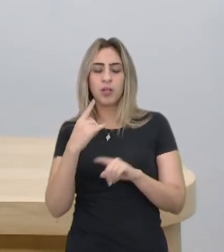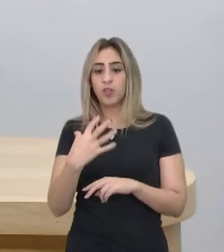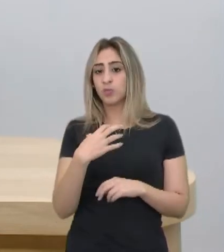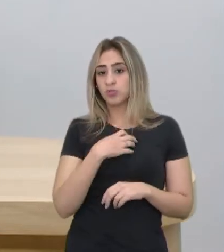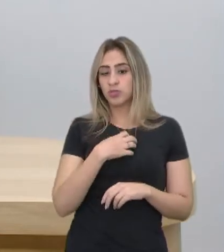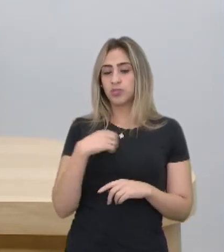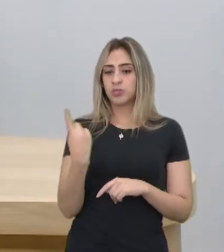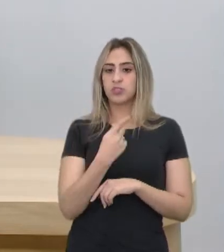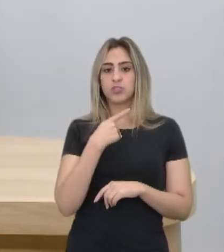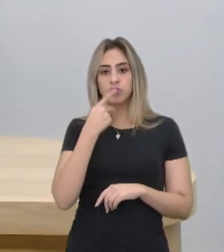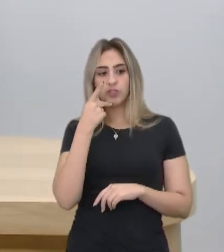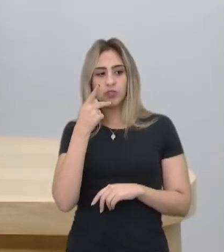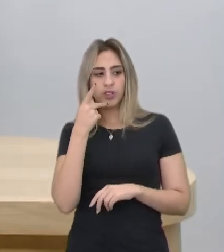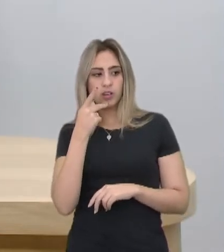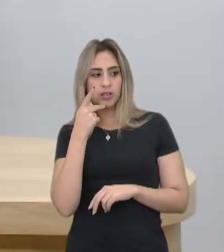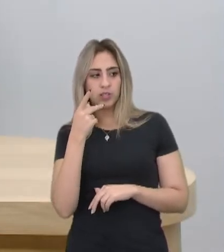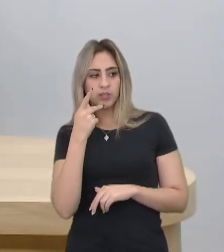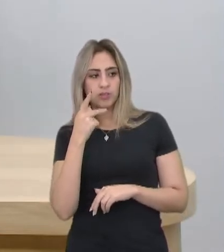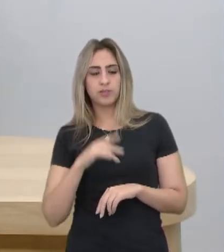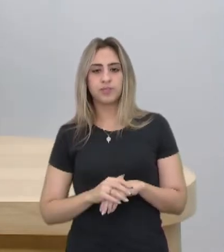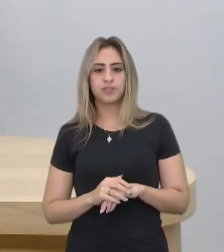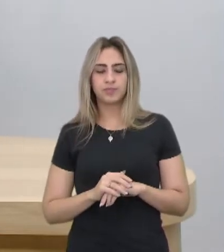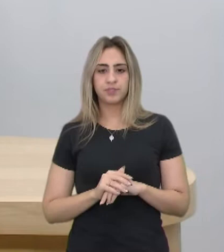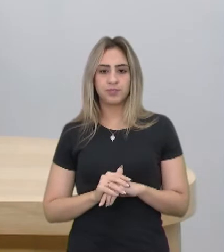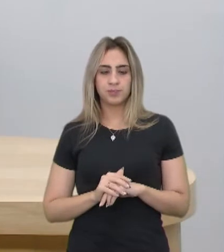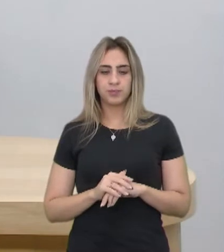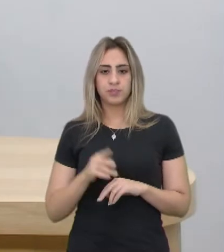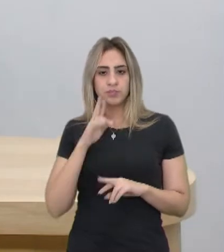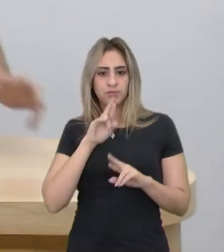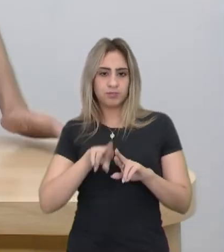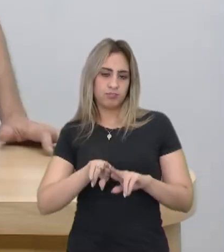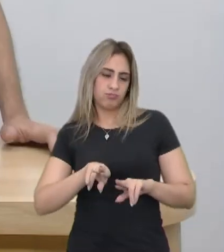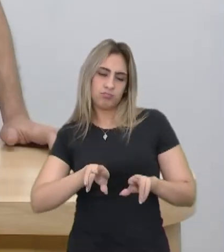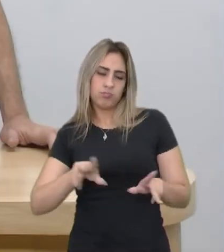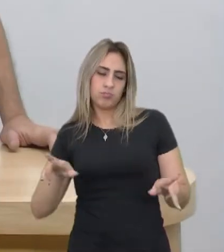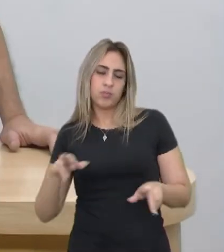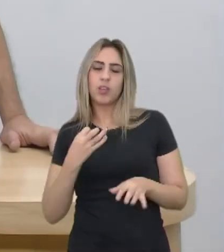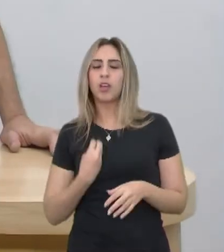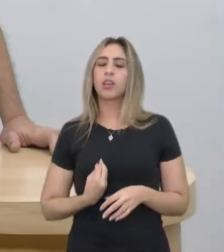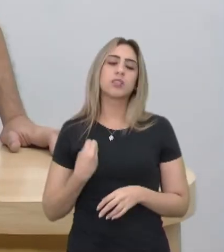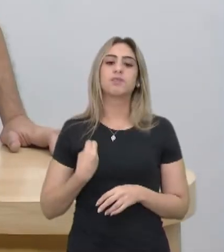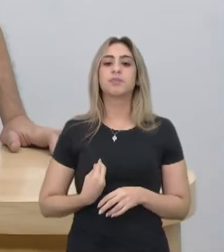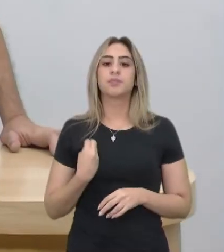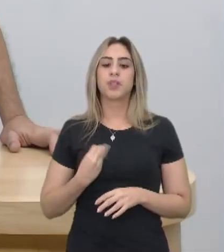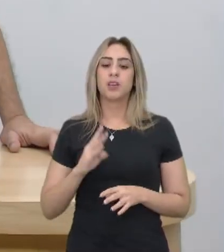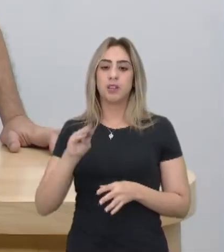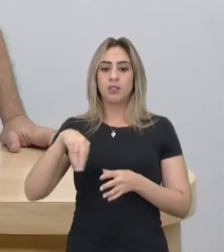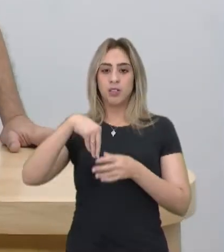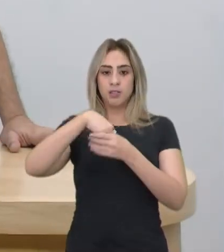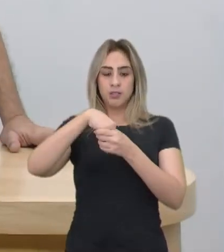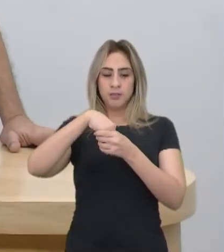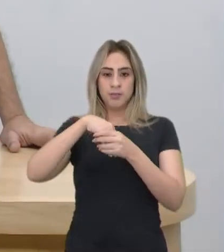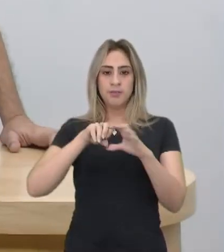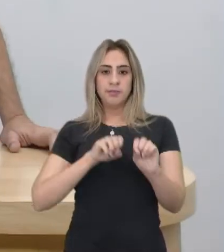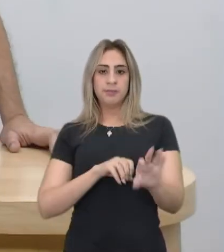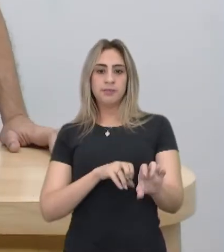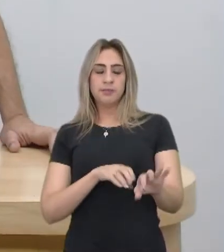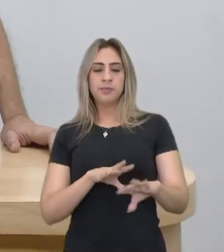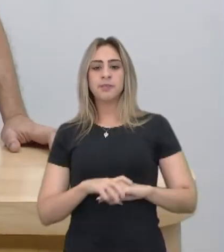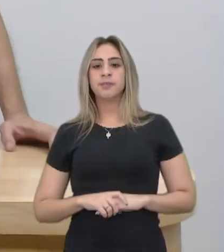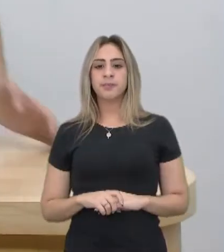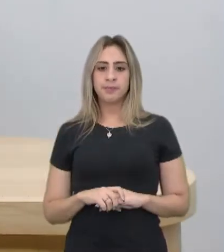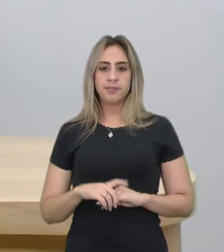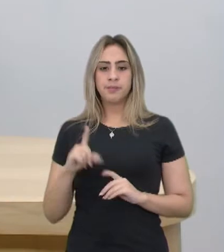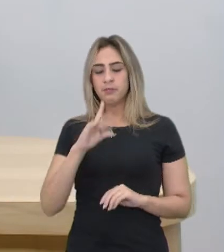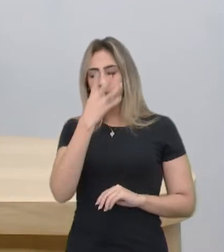gente falar sobre o assunto nos diversos vieses aí que existem dentro da educação, né? Então